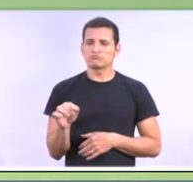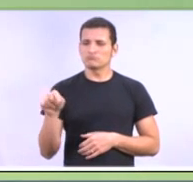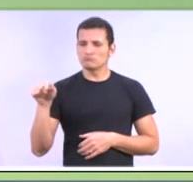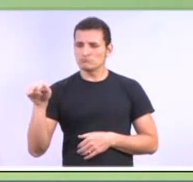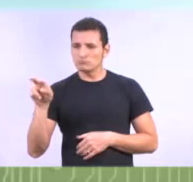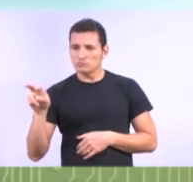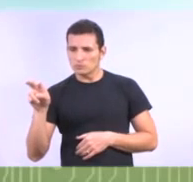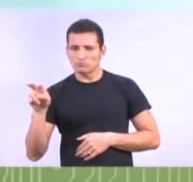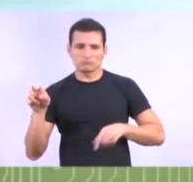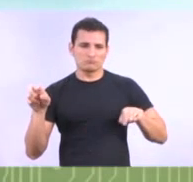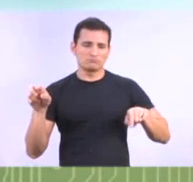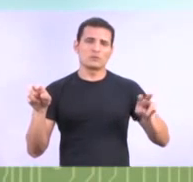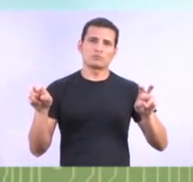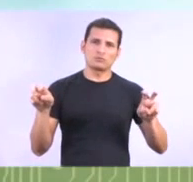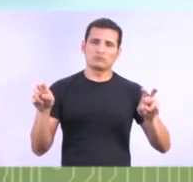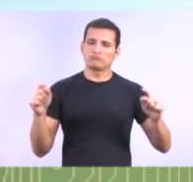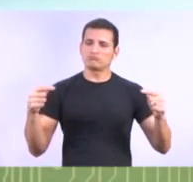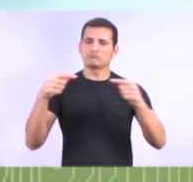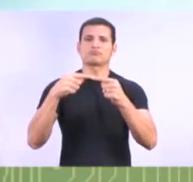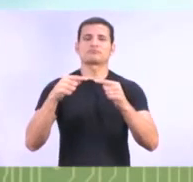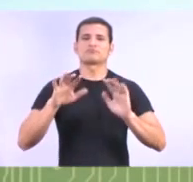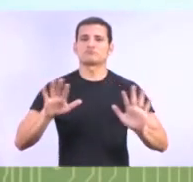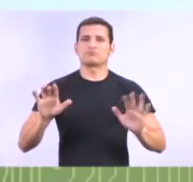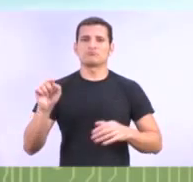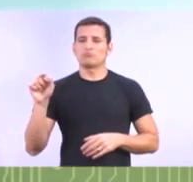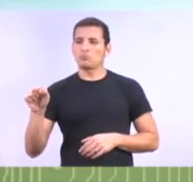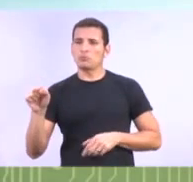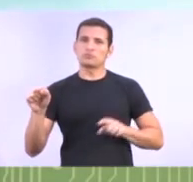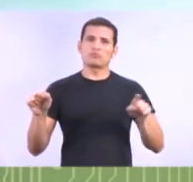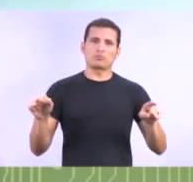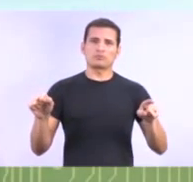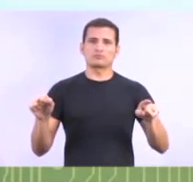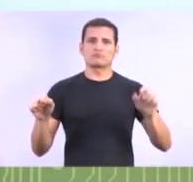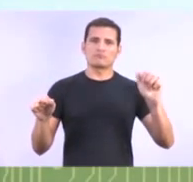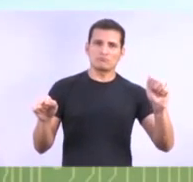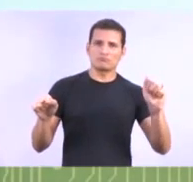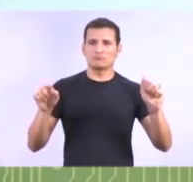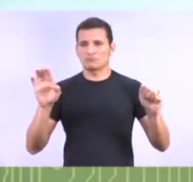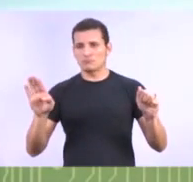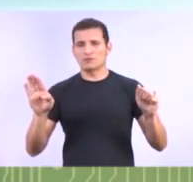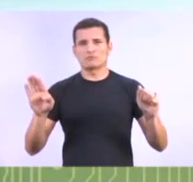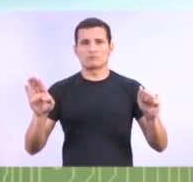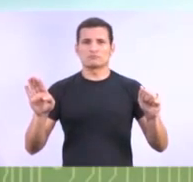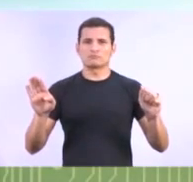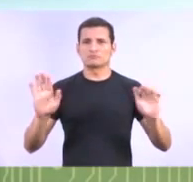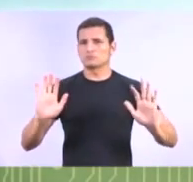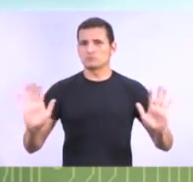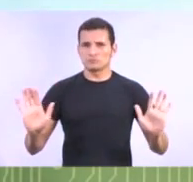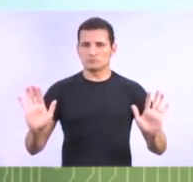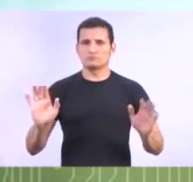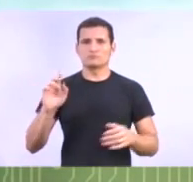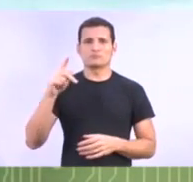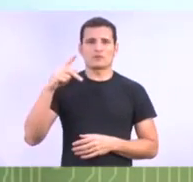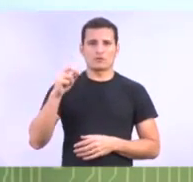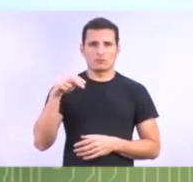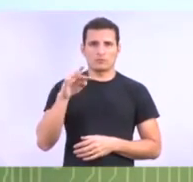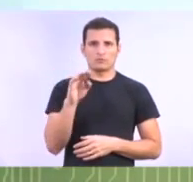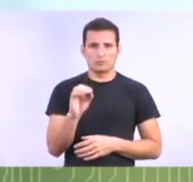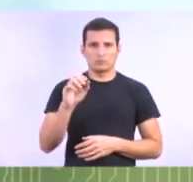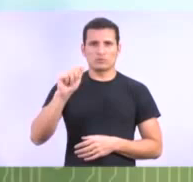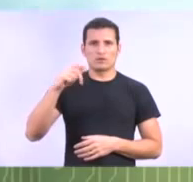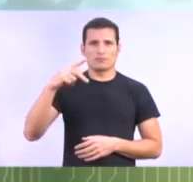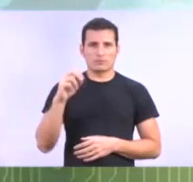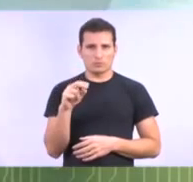dispositivos diretamente, ponto a ponto. A comunicação sai de um ponto A a um ponto B, estão ligados diretamente. Então aí, acompanhando o desenho,